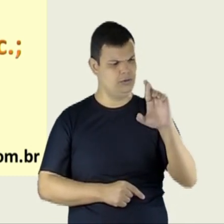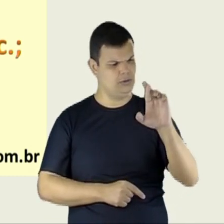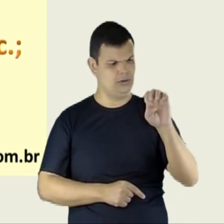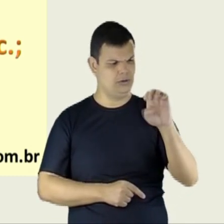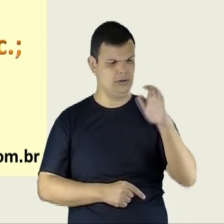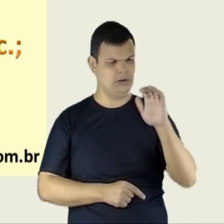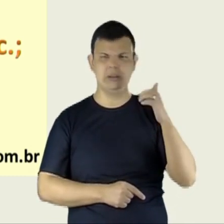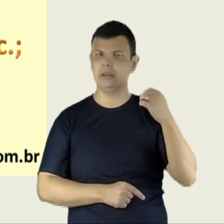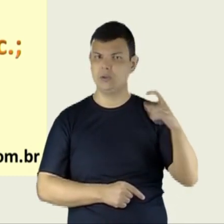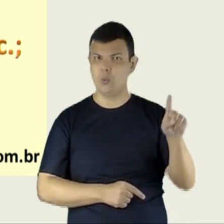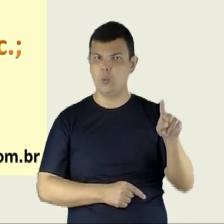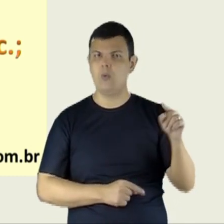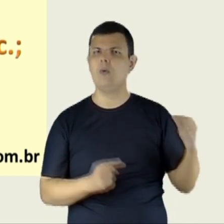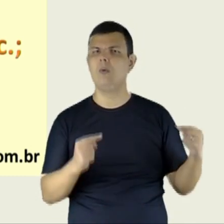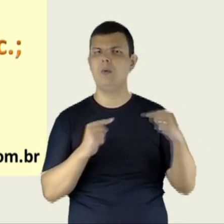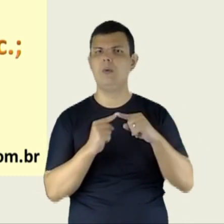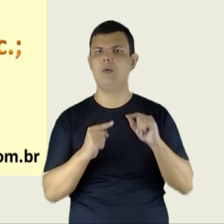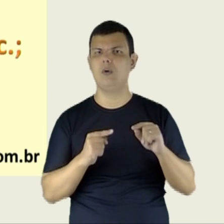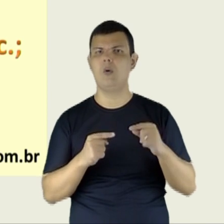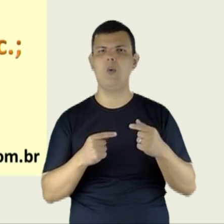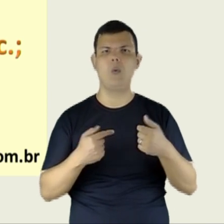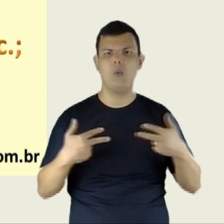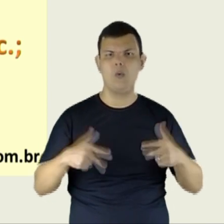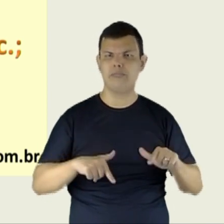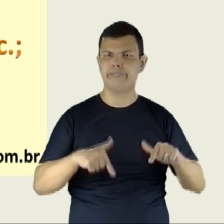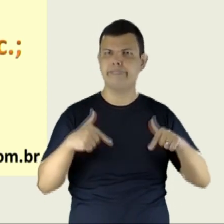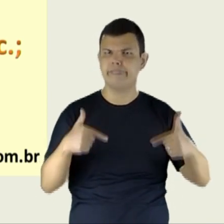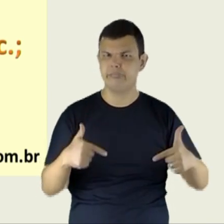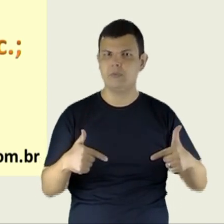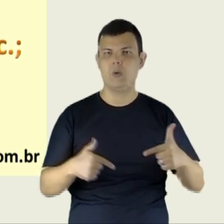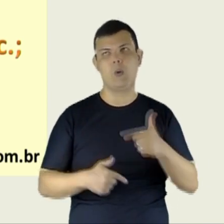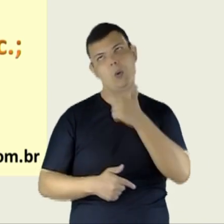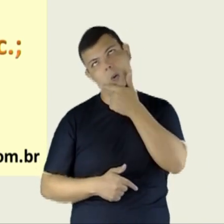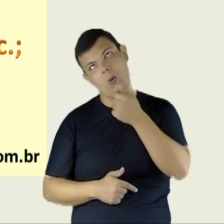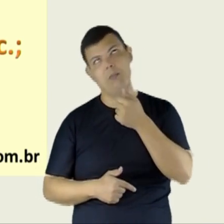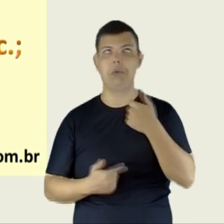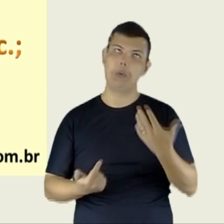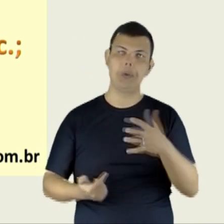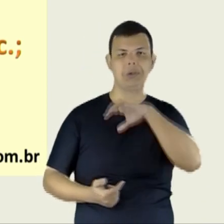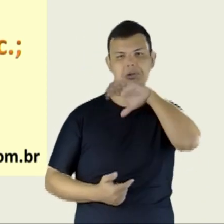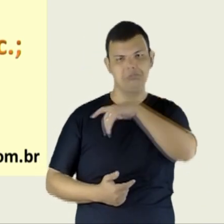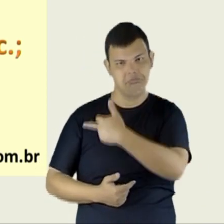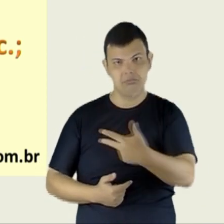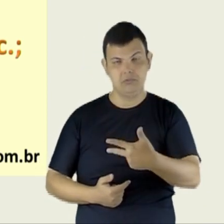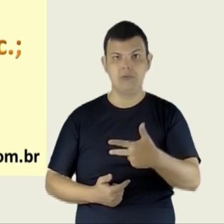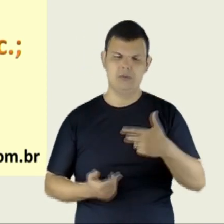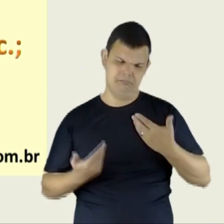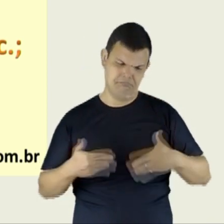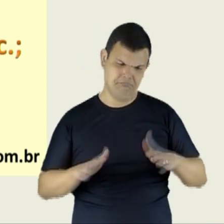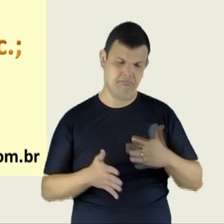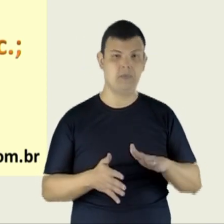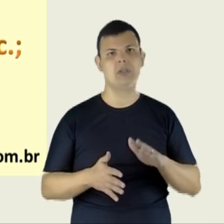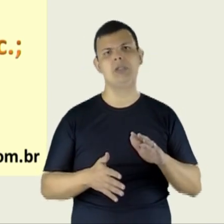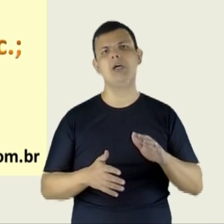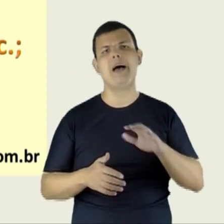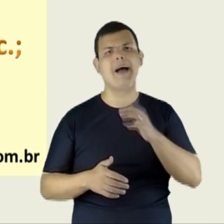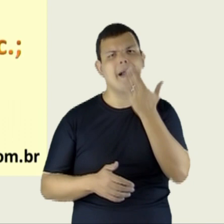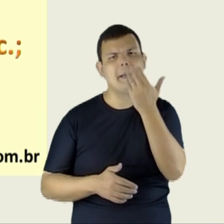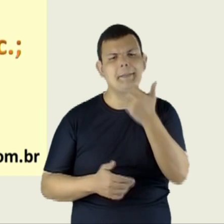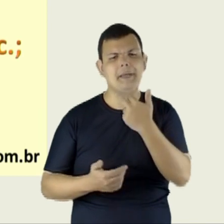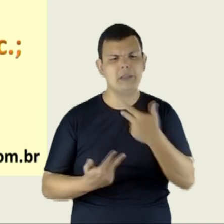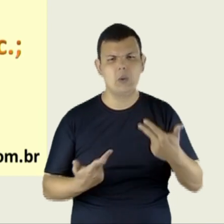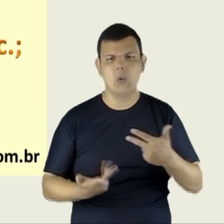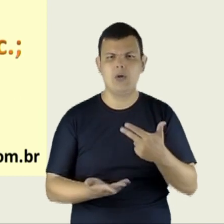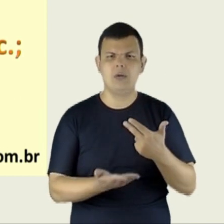excreção pode ser considerada a ação de expelir por homem ou animal resíduos alimentares não